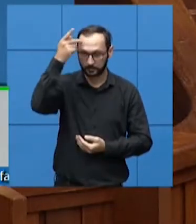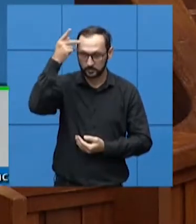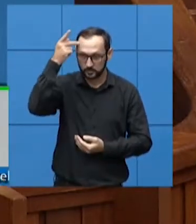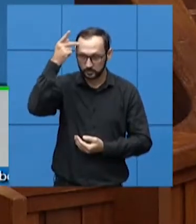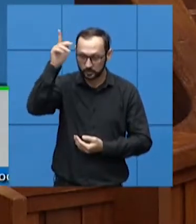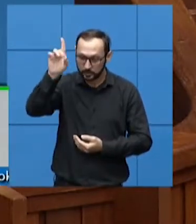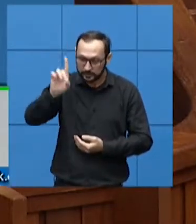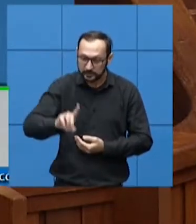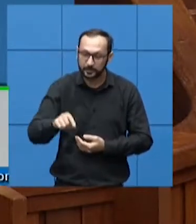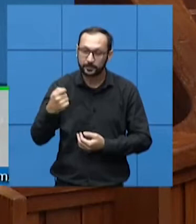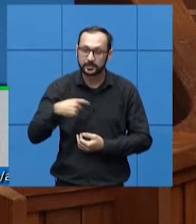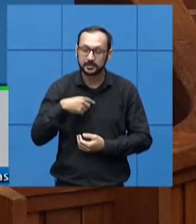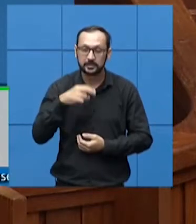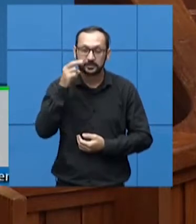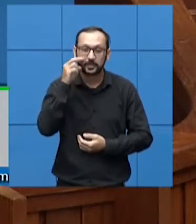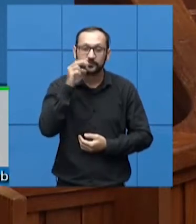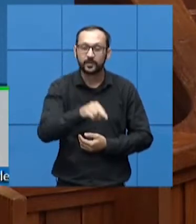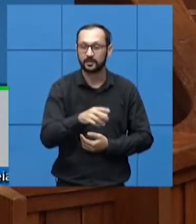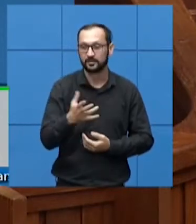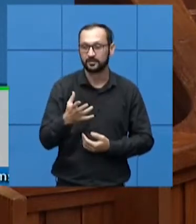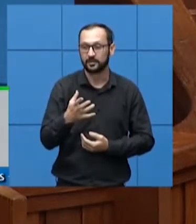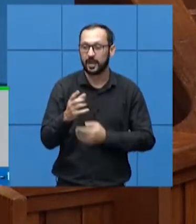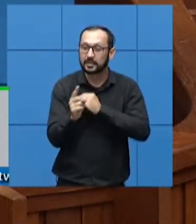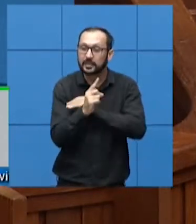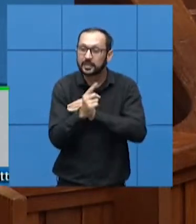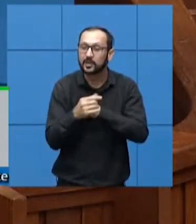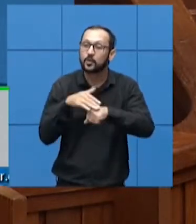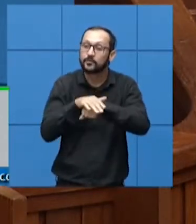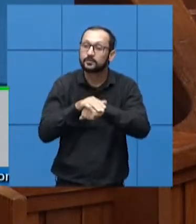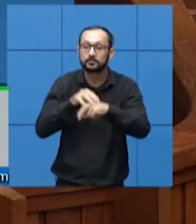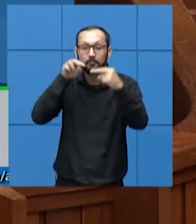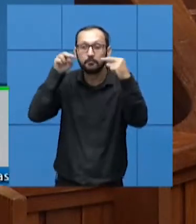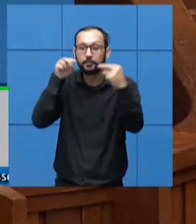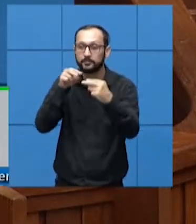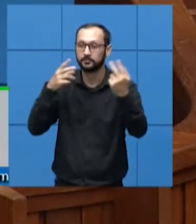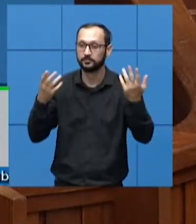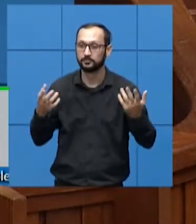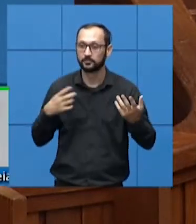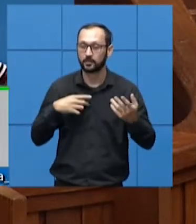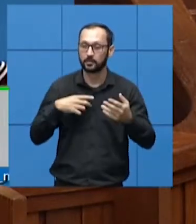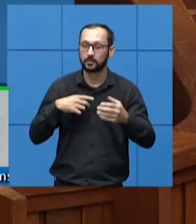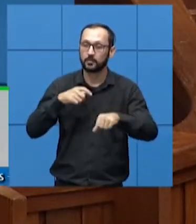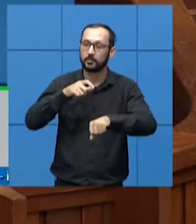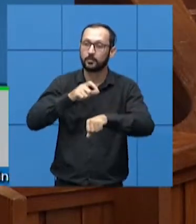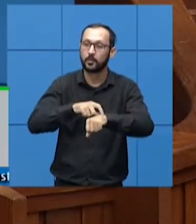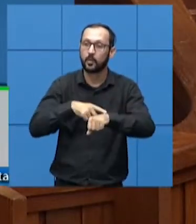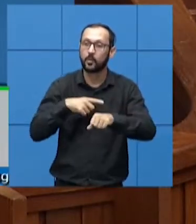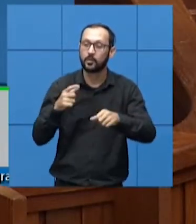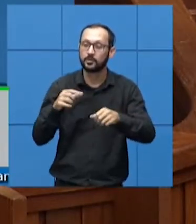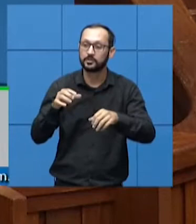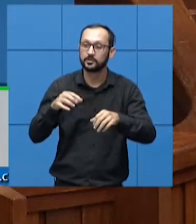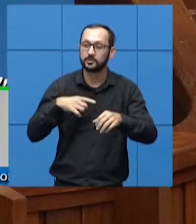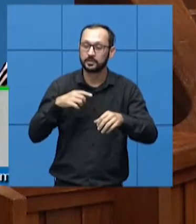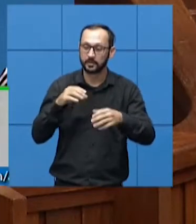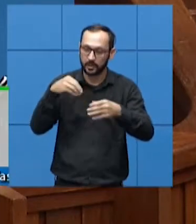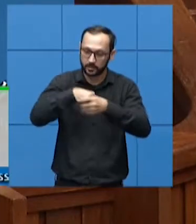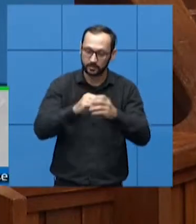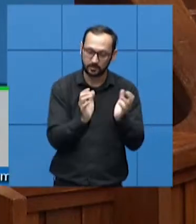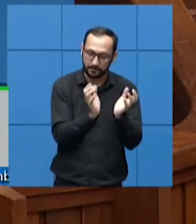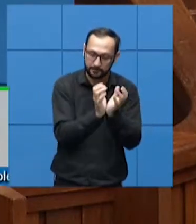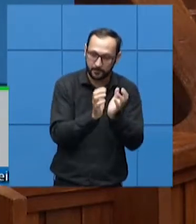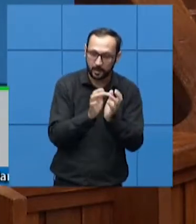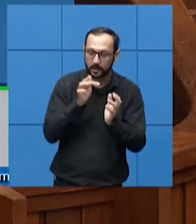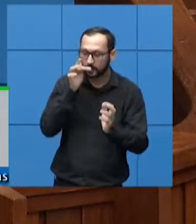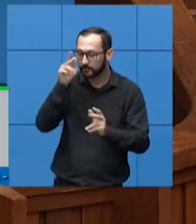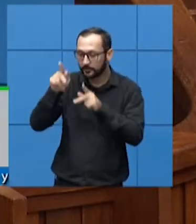que precisam ser ouvidas. No começo eu falei, o movimento de autodefensoria, que hoje é desenvolvido nas APAES e nas